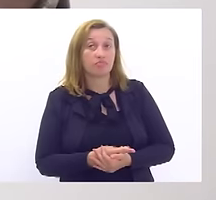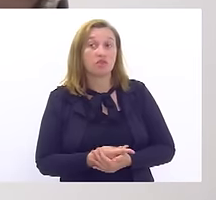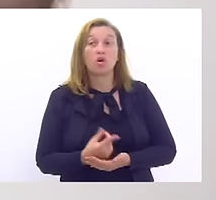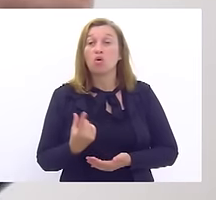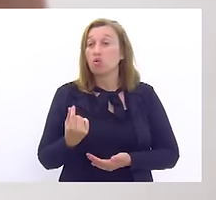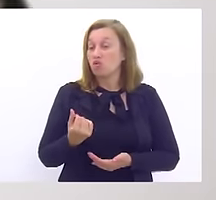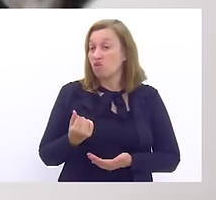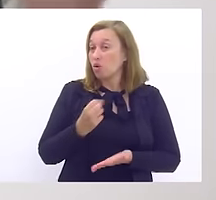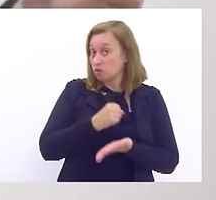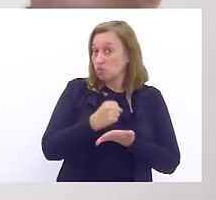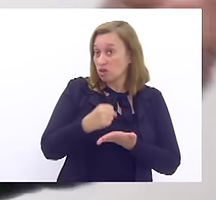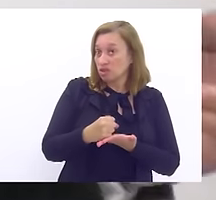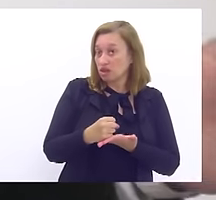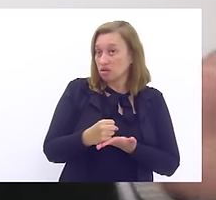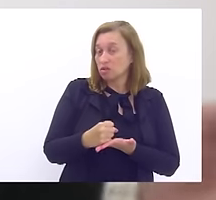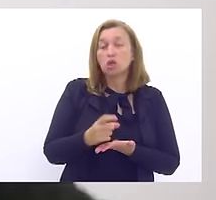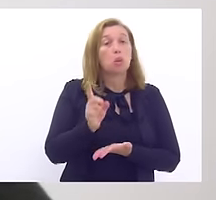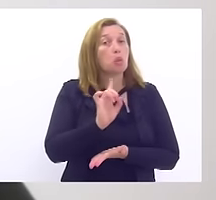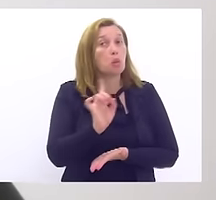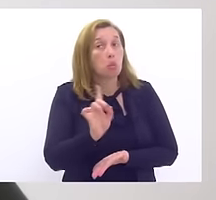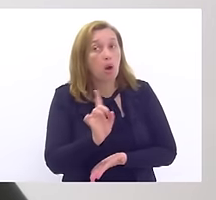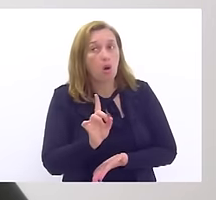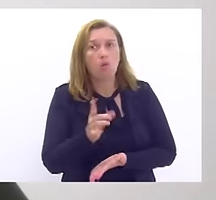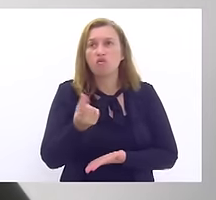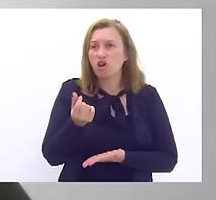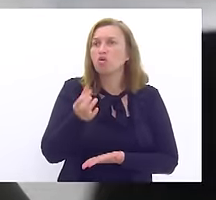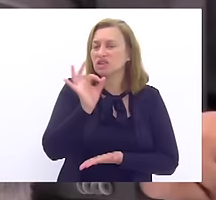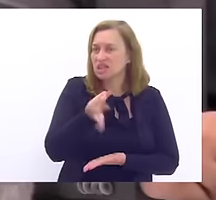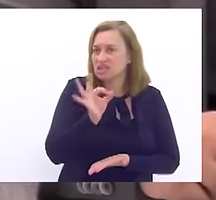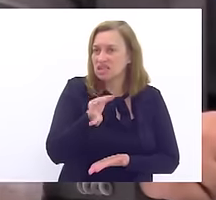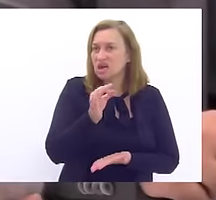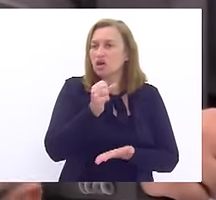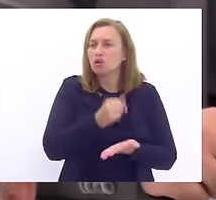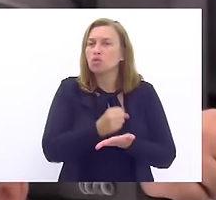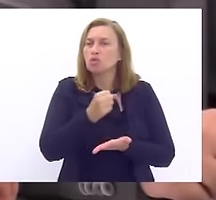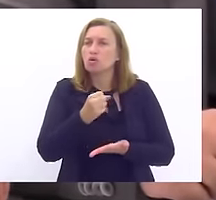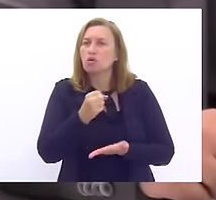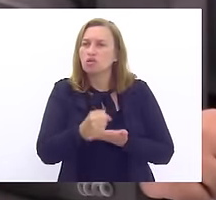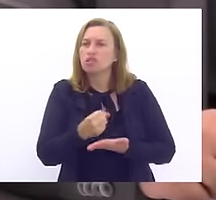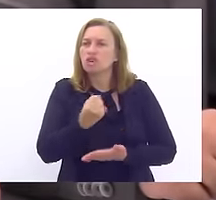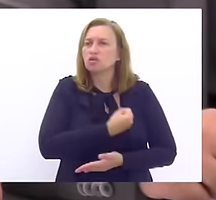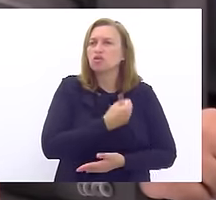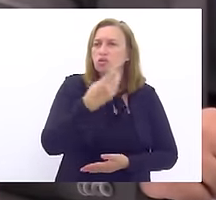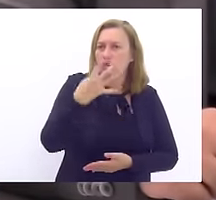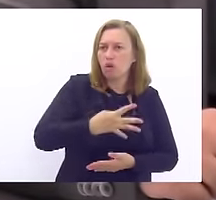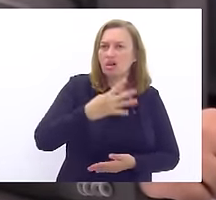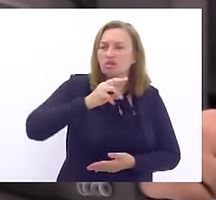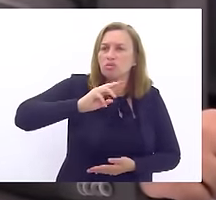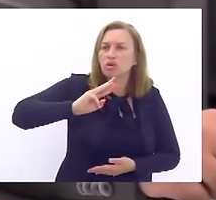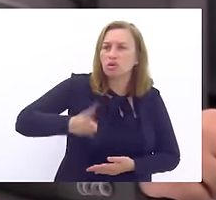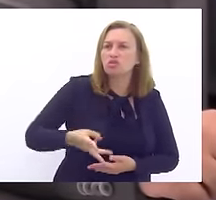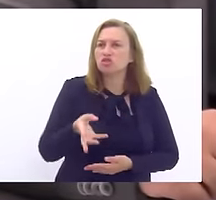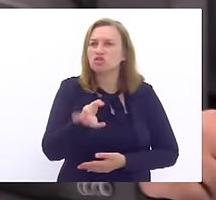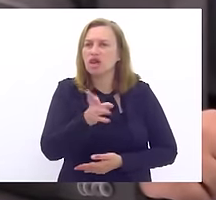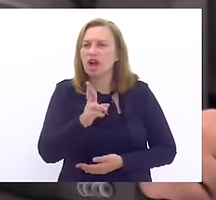do contrato você provocou o valor estava certo o contrato número quatro elementos